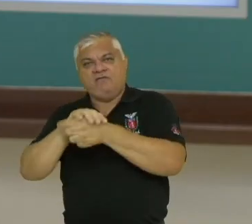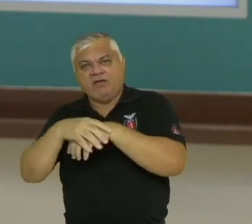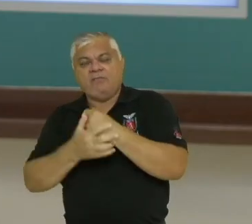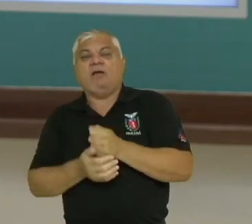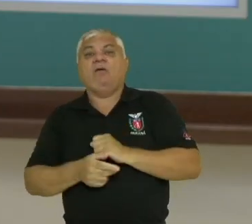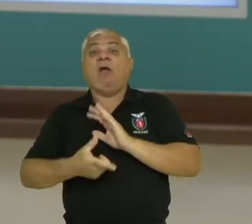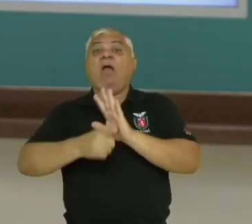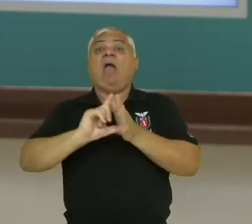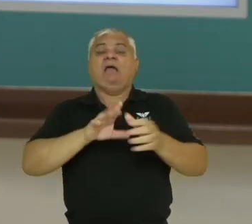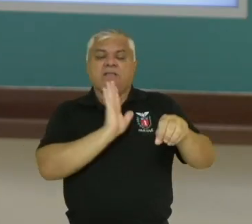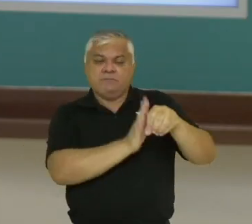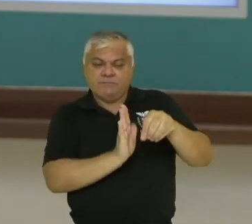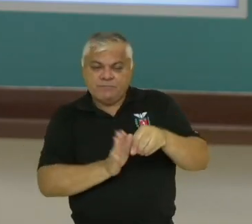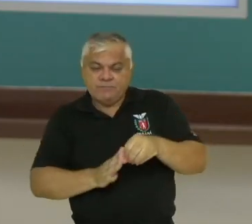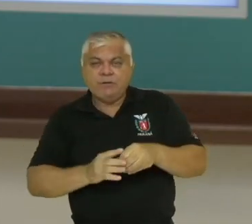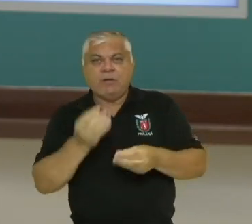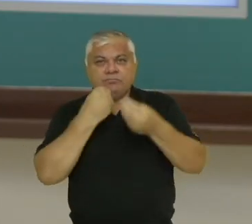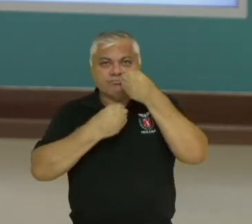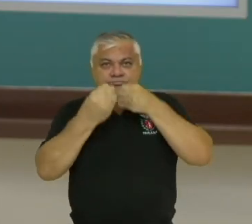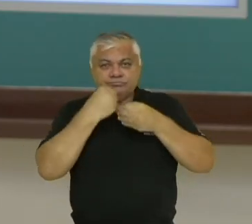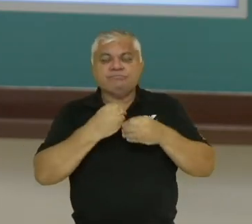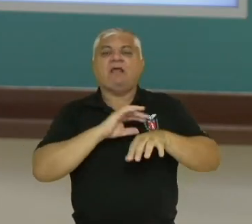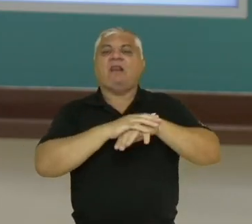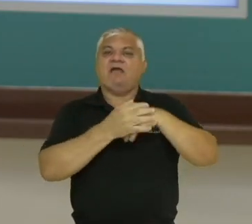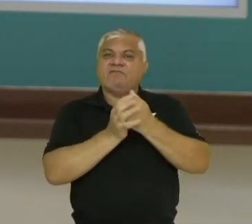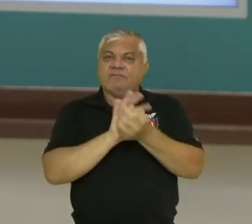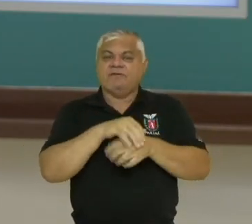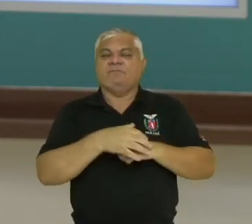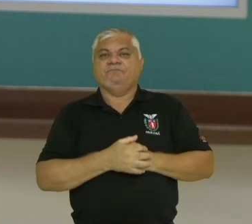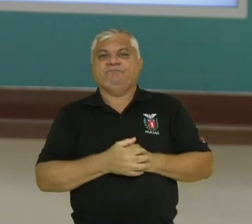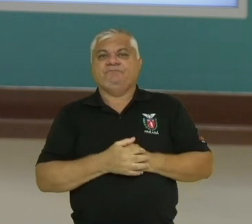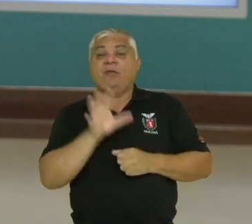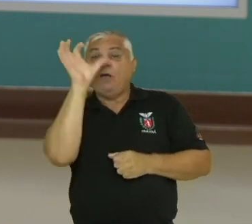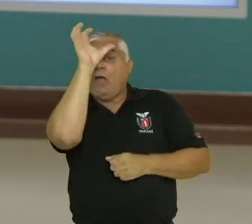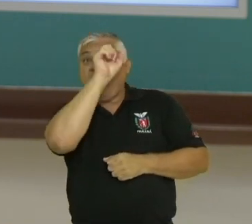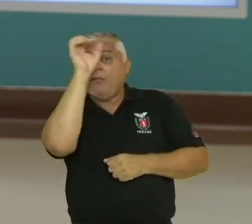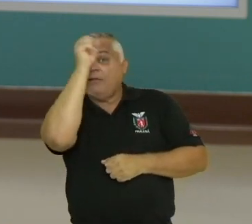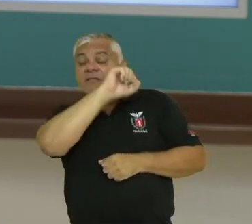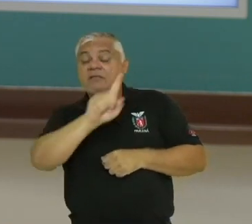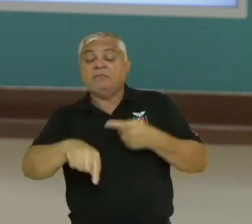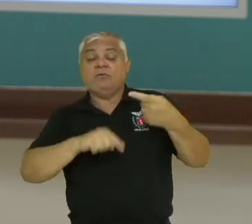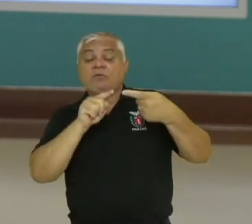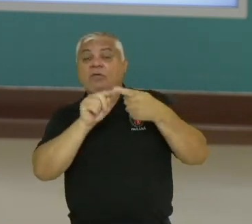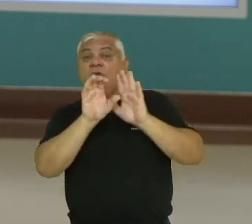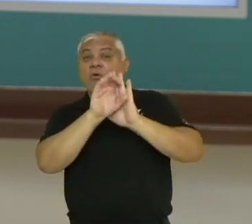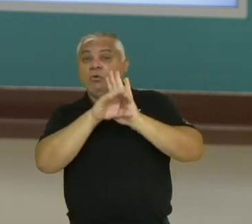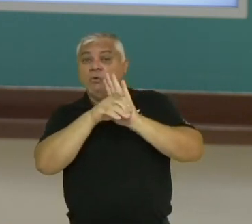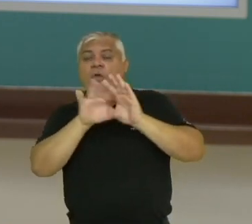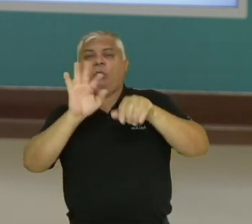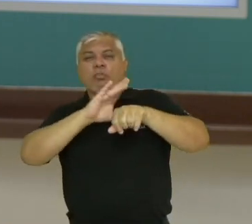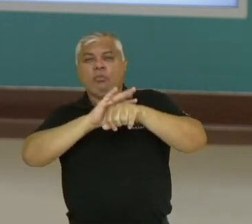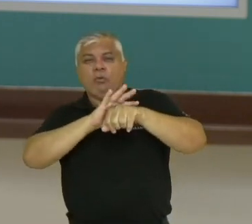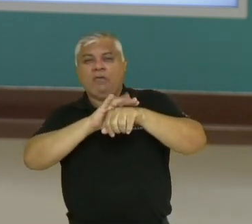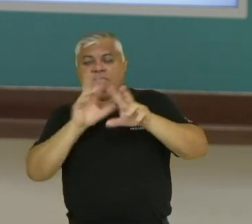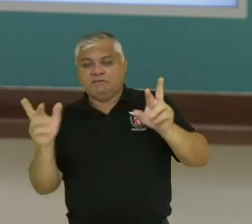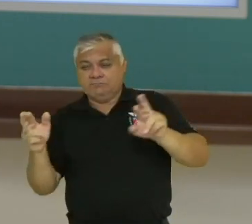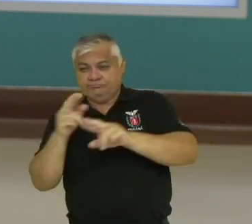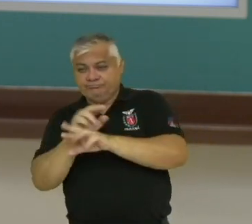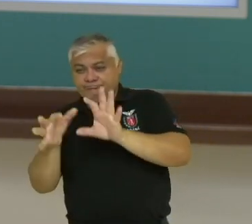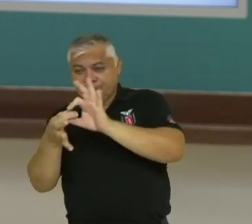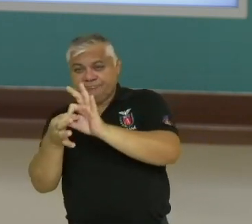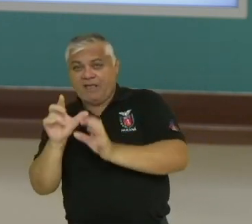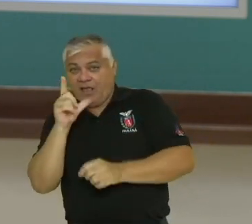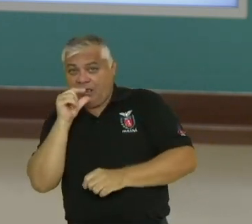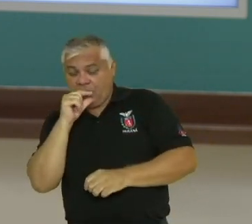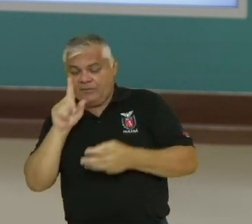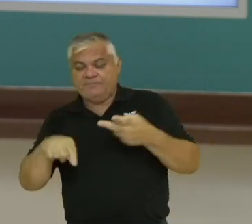as refeições. E o que vimos na aula? Então, o conceito de doenças relacionadas com a água, a